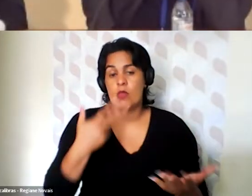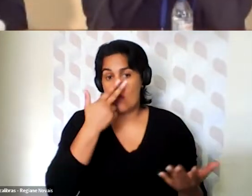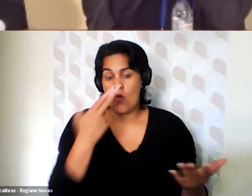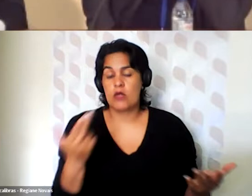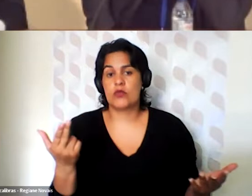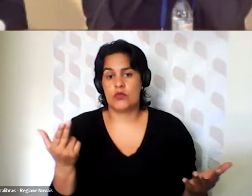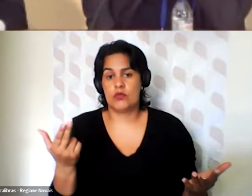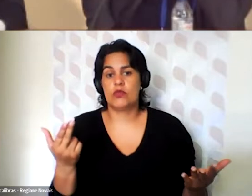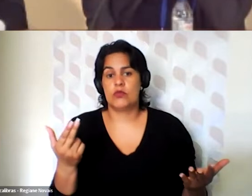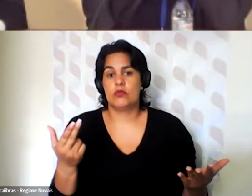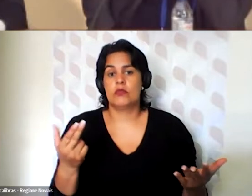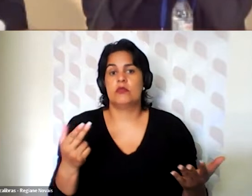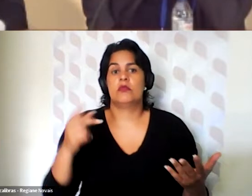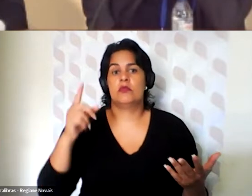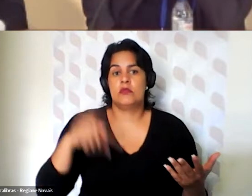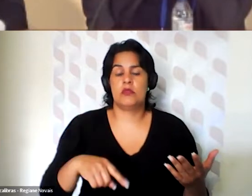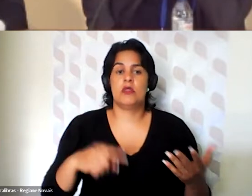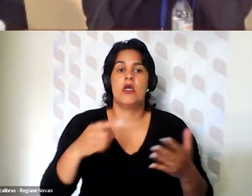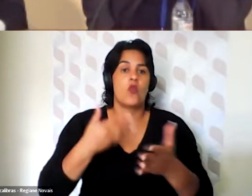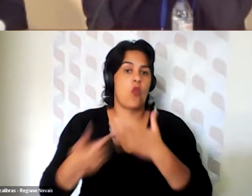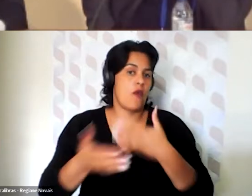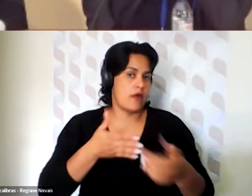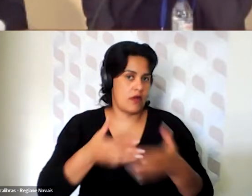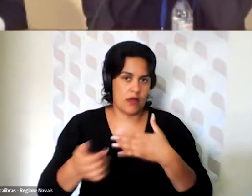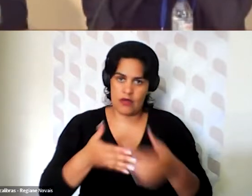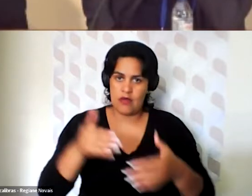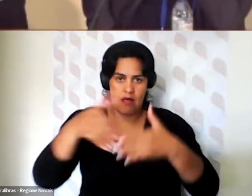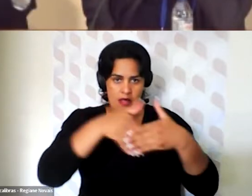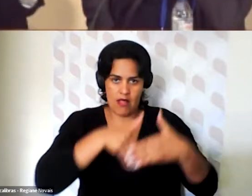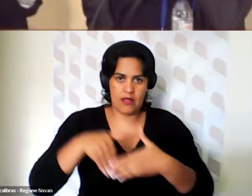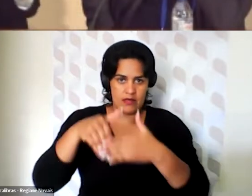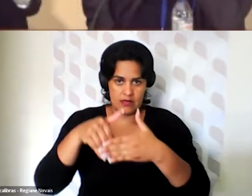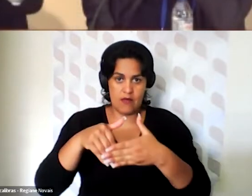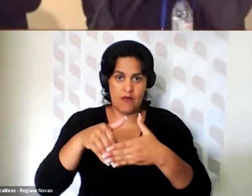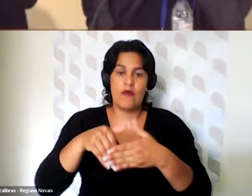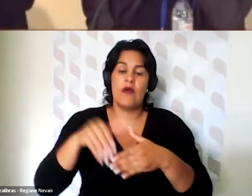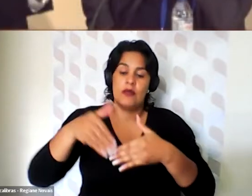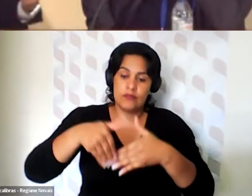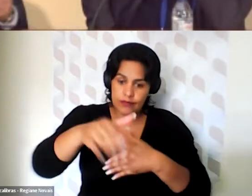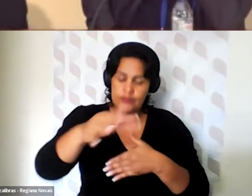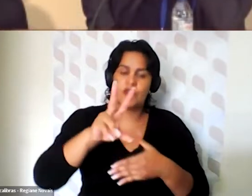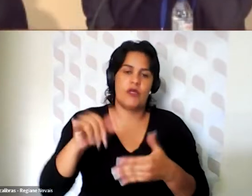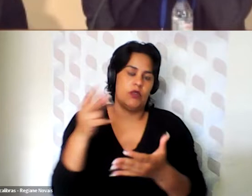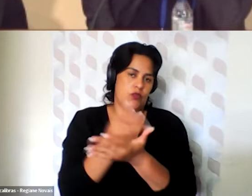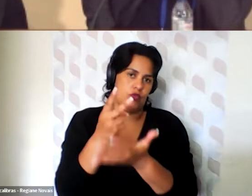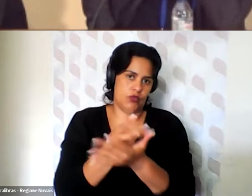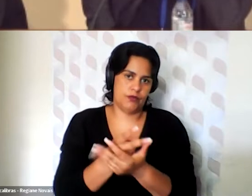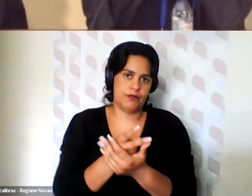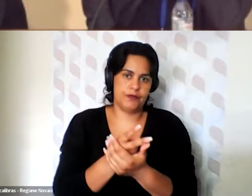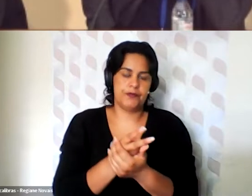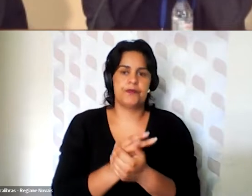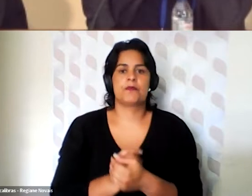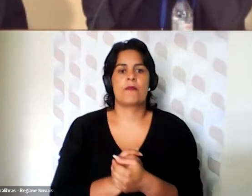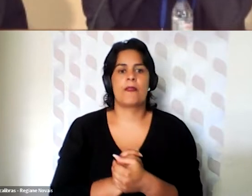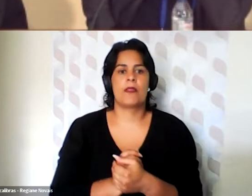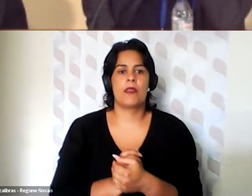regredisse na construção de sua posição de liderança representante dos países sul-sul e países em desenvolvimento. Bom, nós já vimos que a OCDE, né, tem vários países em